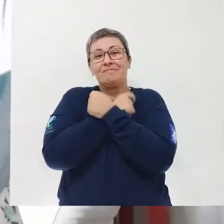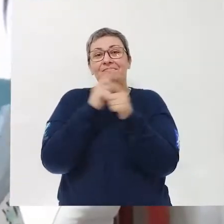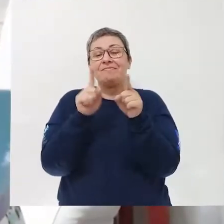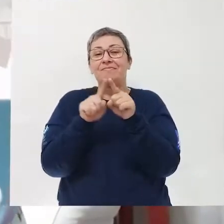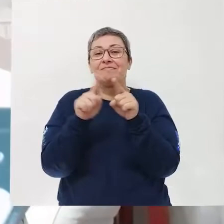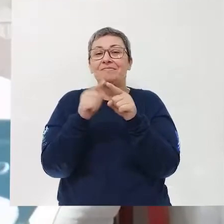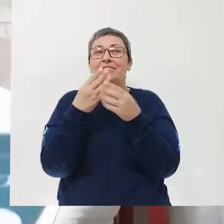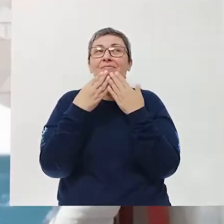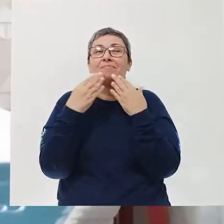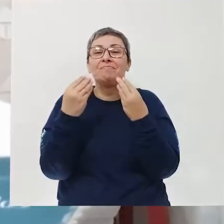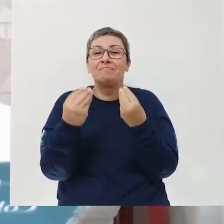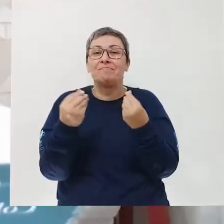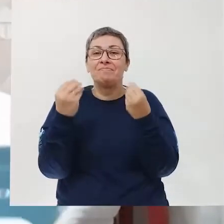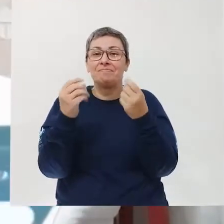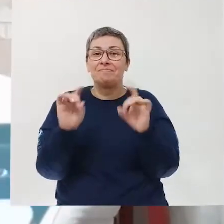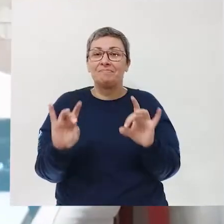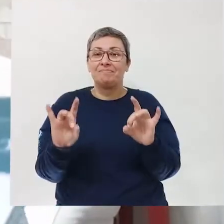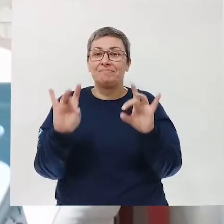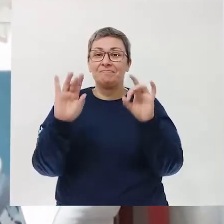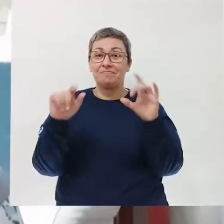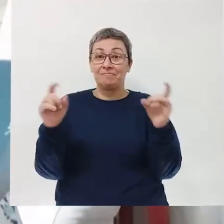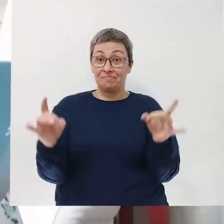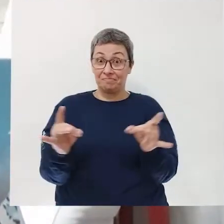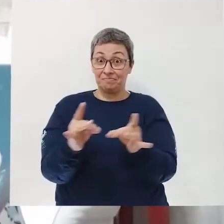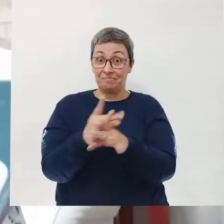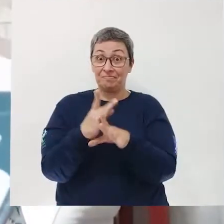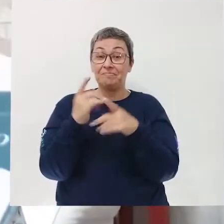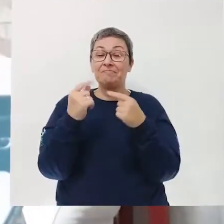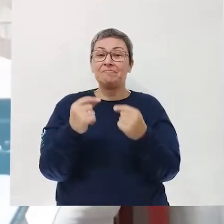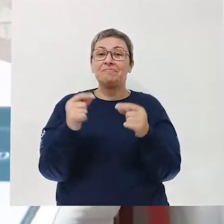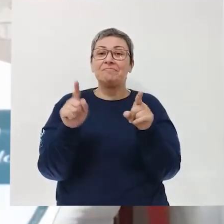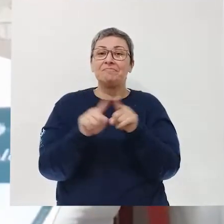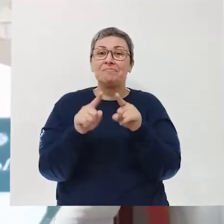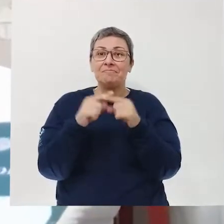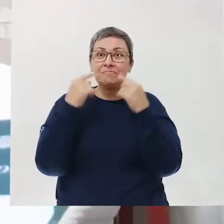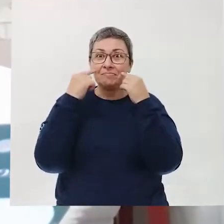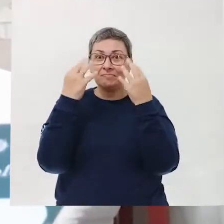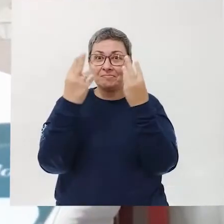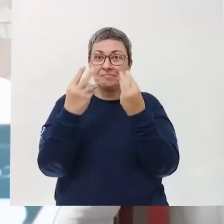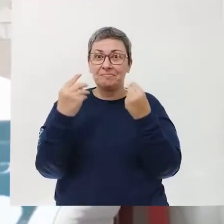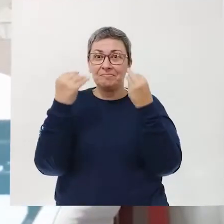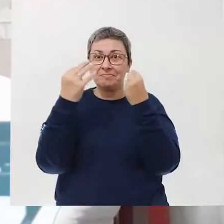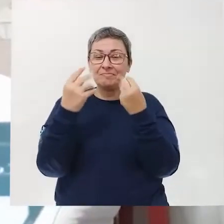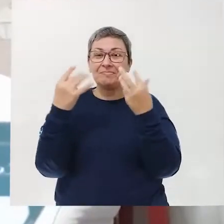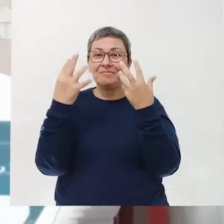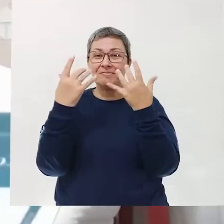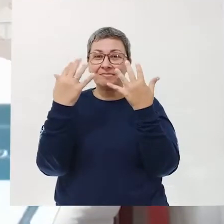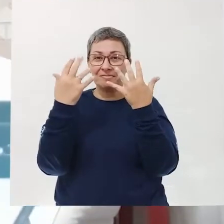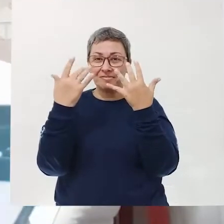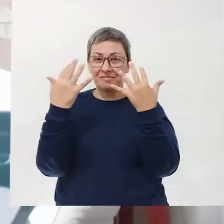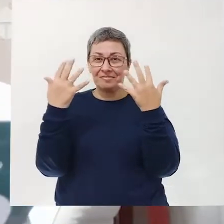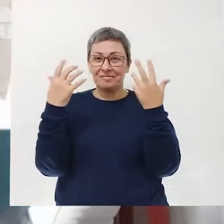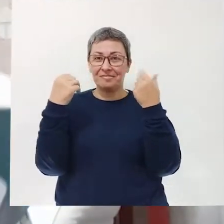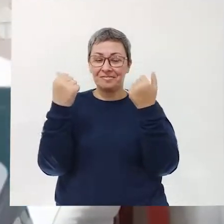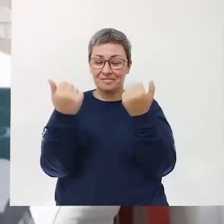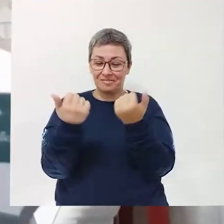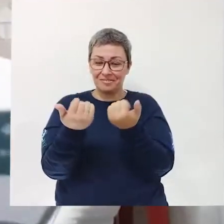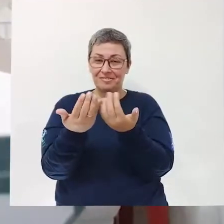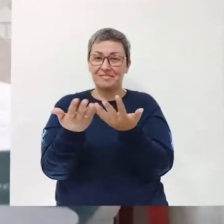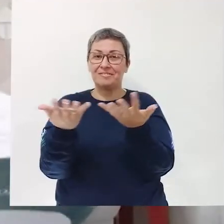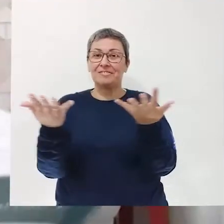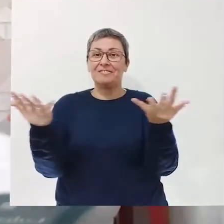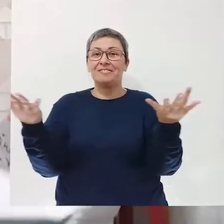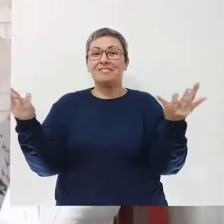para dar um gosto especial. Quando pronto, assim que os olhos começarem a brilhar, sirva-o